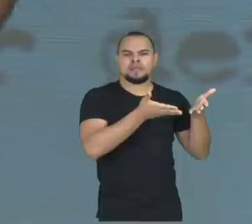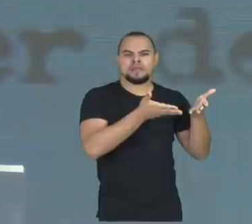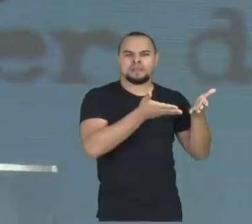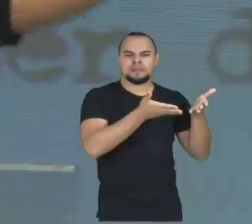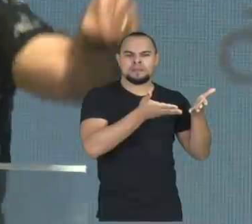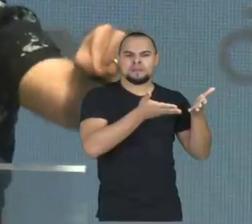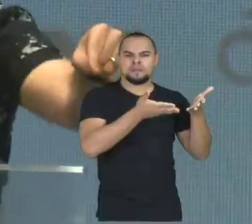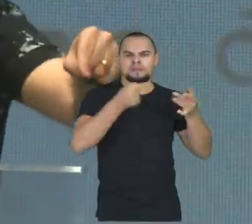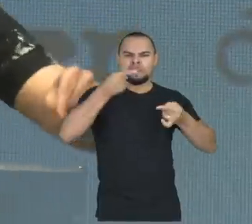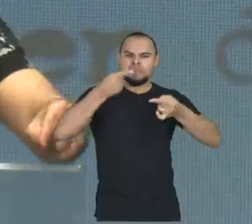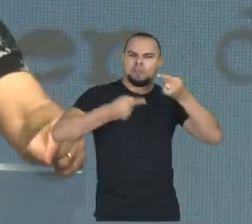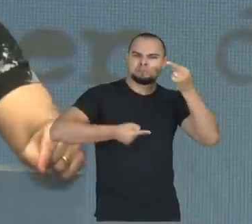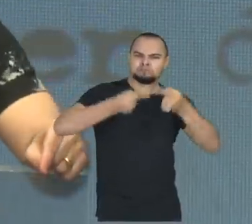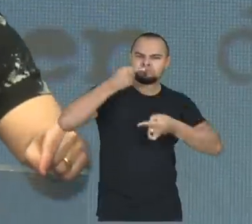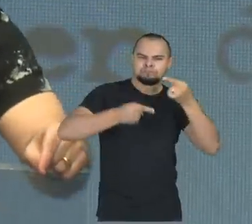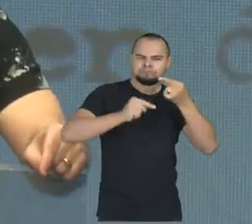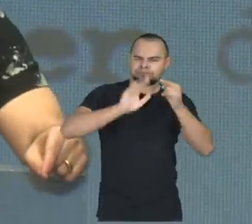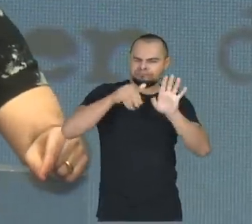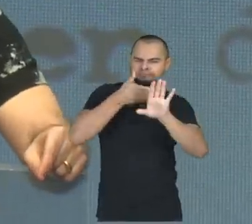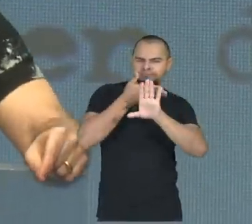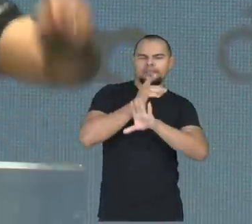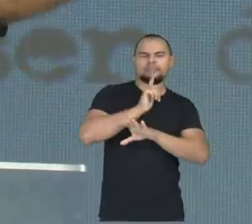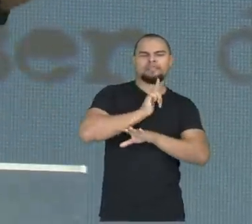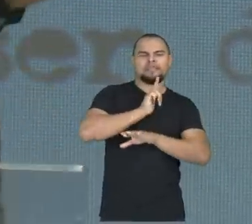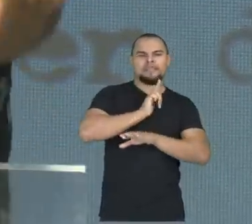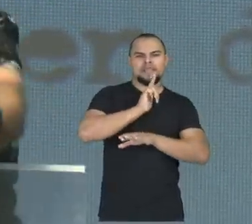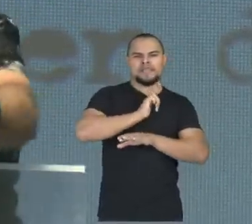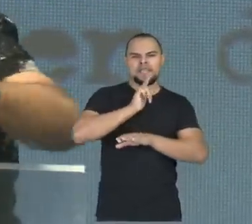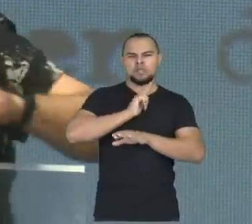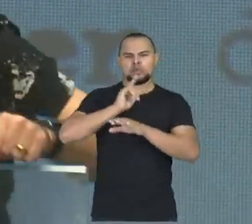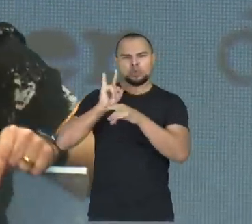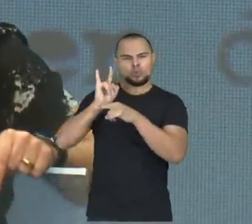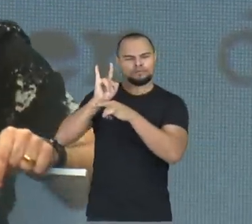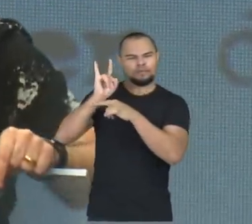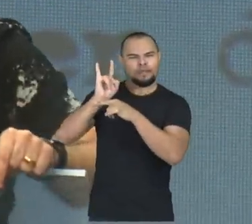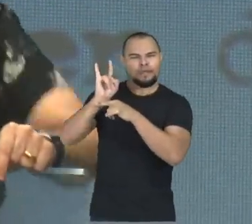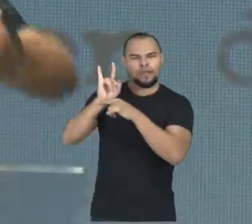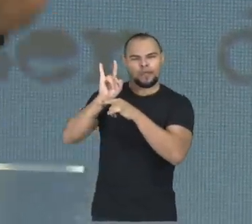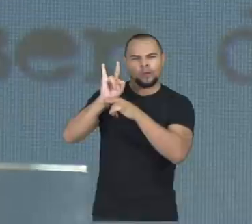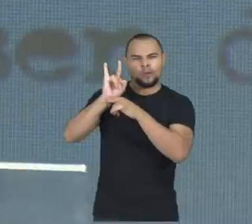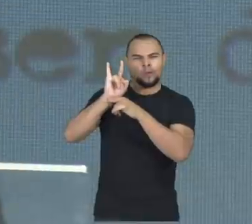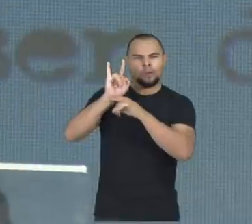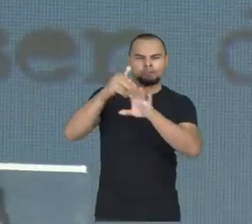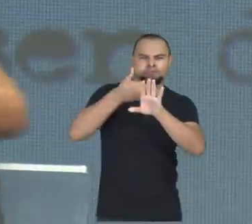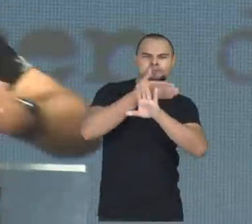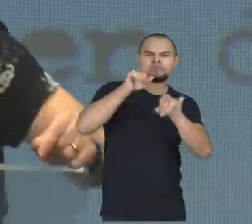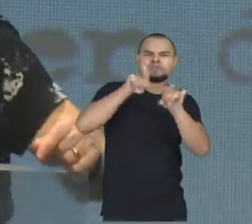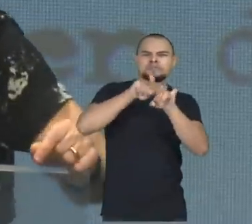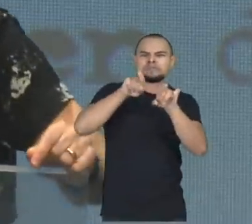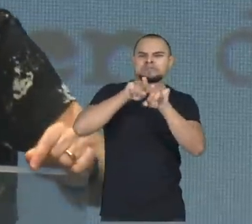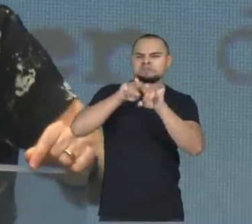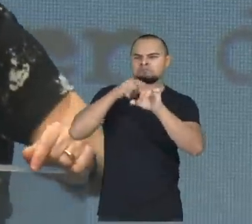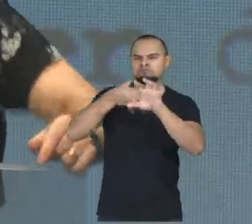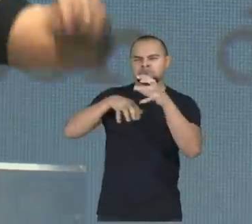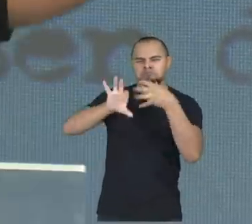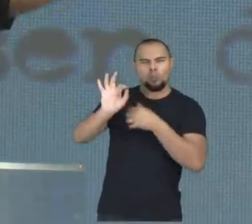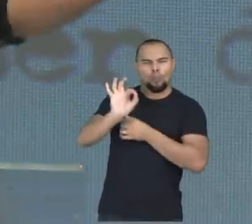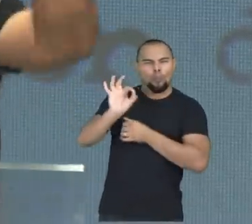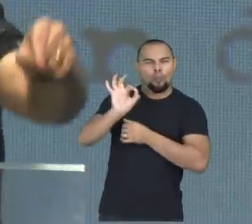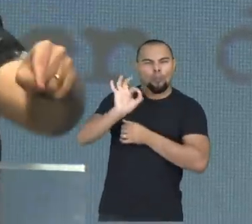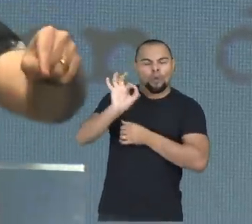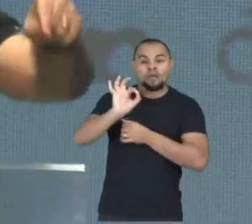Na política iníqua, no adultério da família, na insensibilidade. Onde